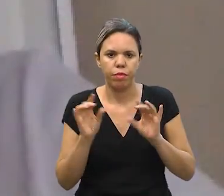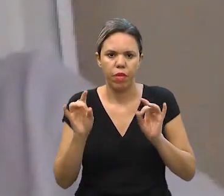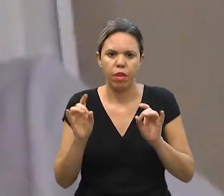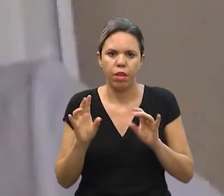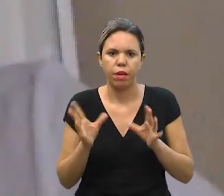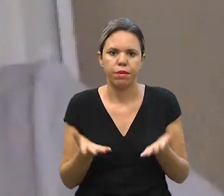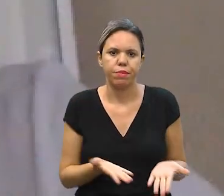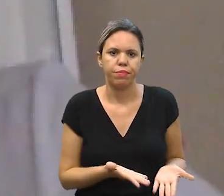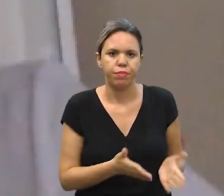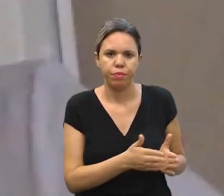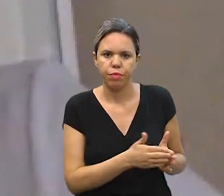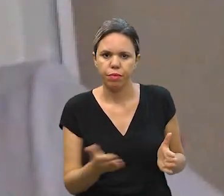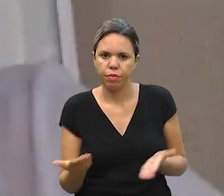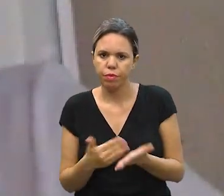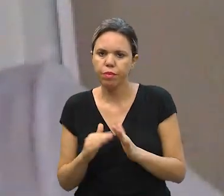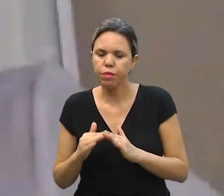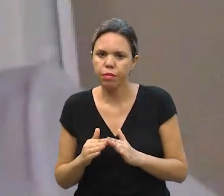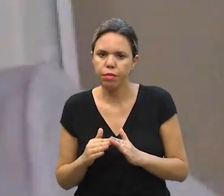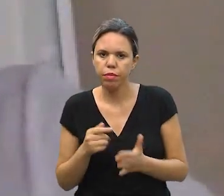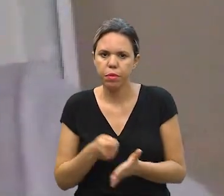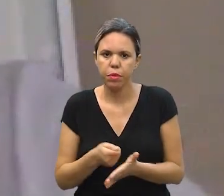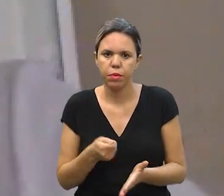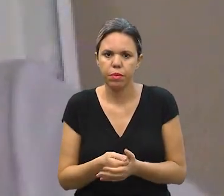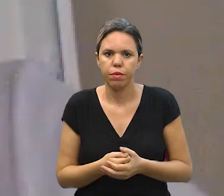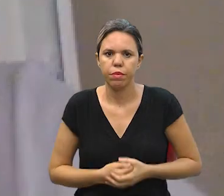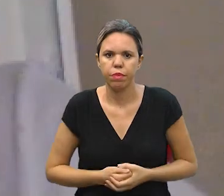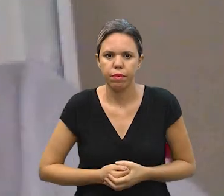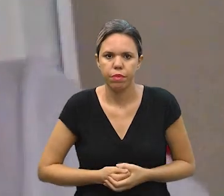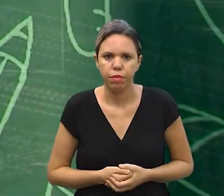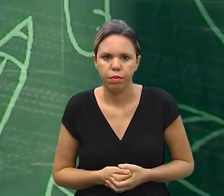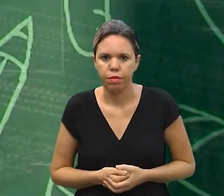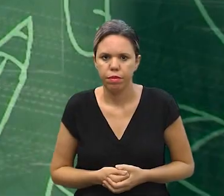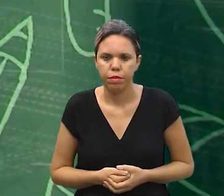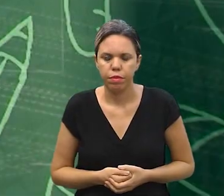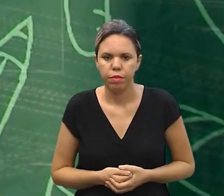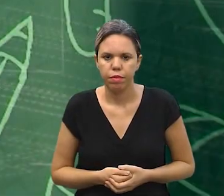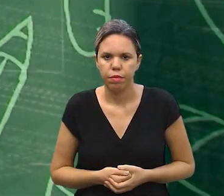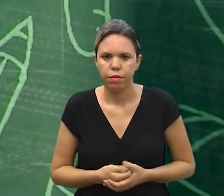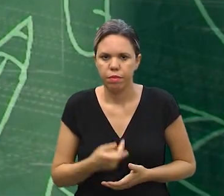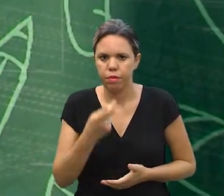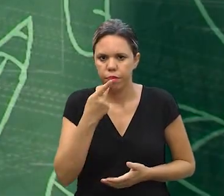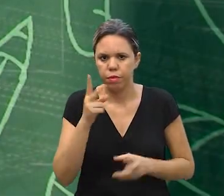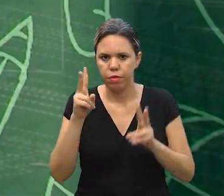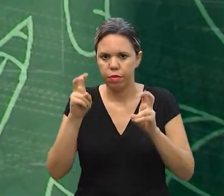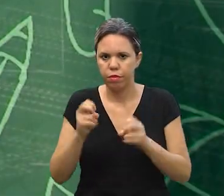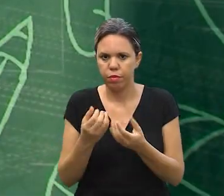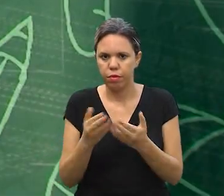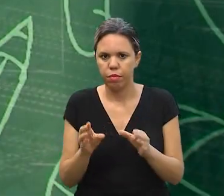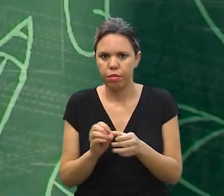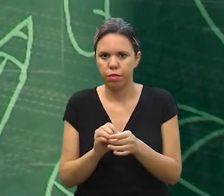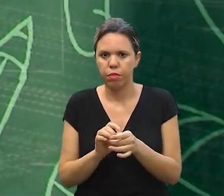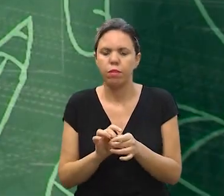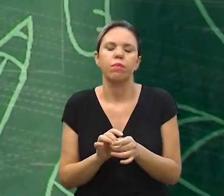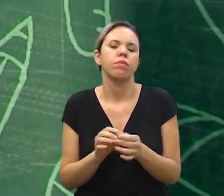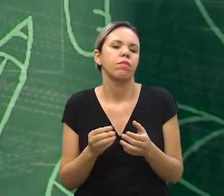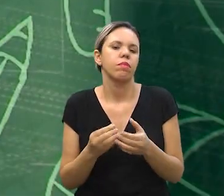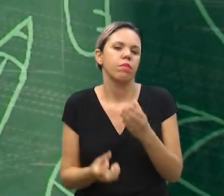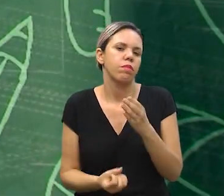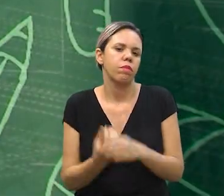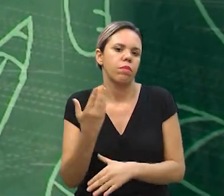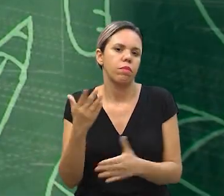especial, no período de escolaridade obrigatória. Ô, professora, falando um pouquinho sobre o lançamento do